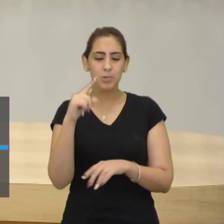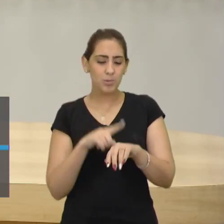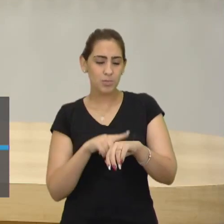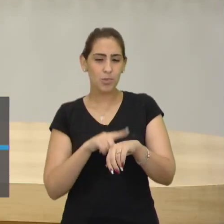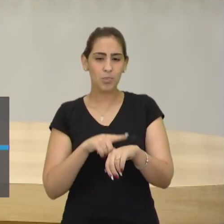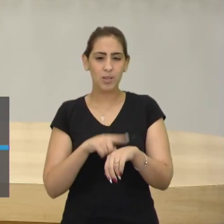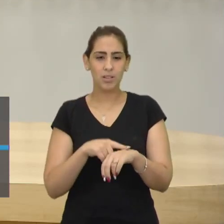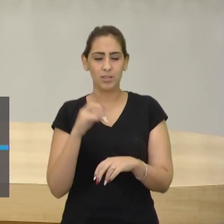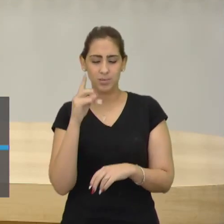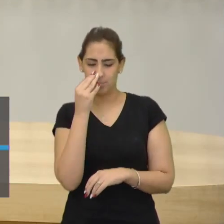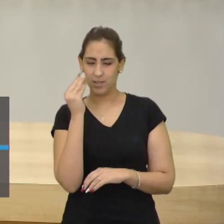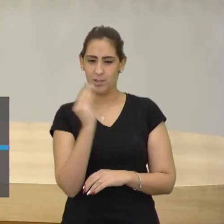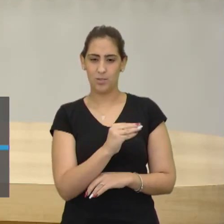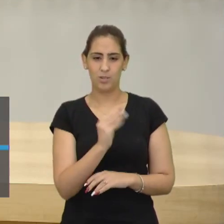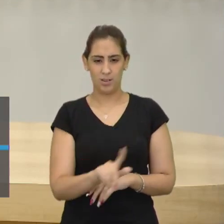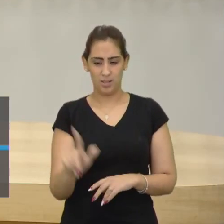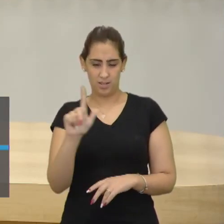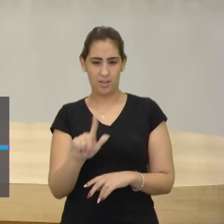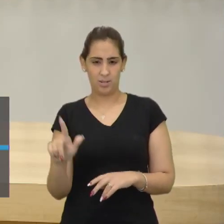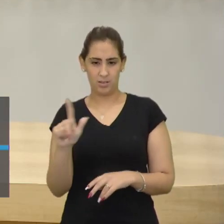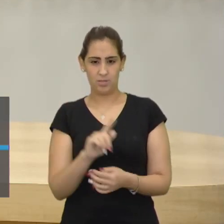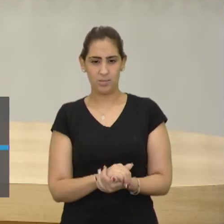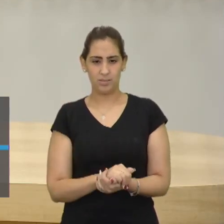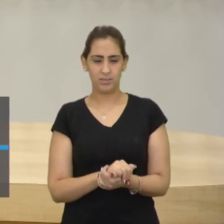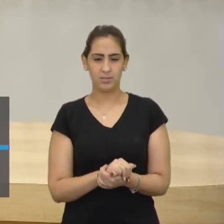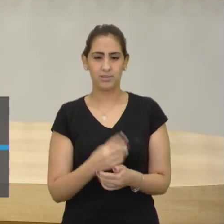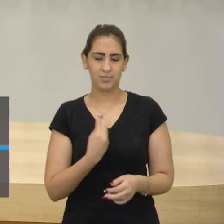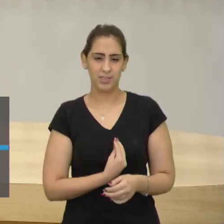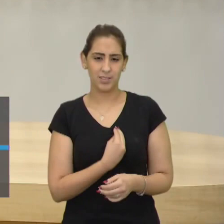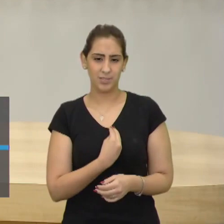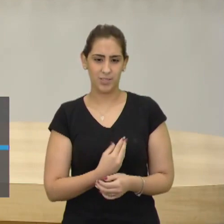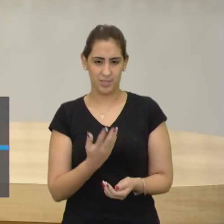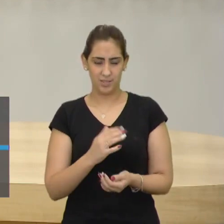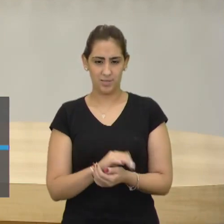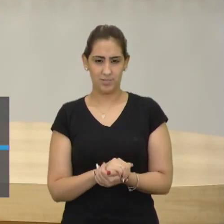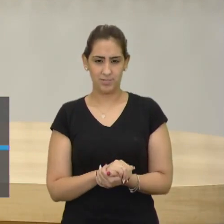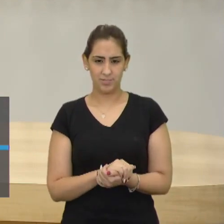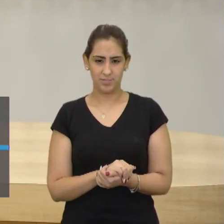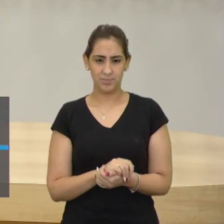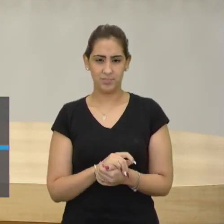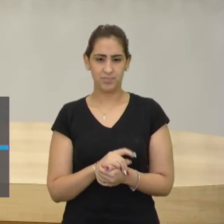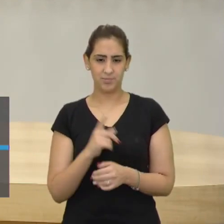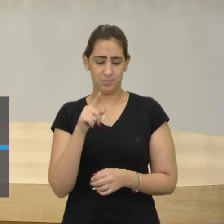momentos, ignorar os problemas e as demandas da vida cotidiana um pouco. É